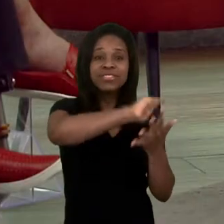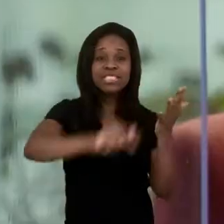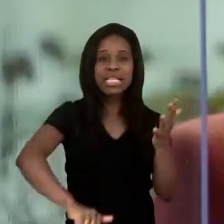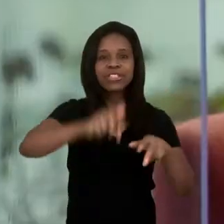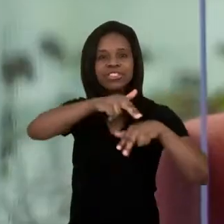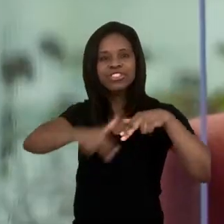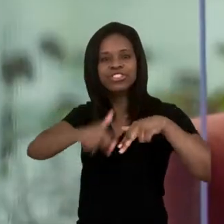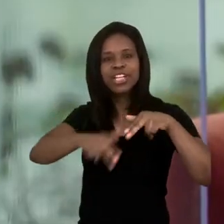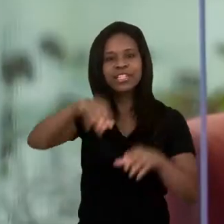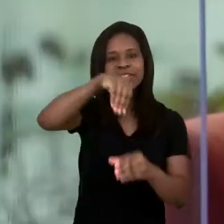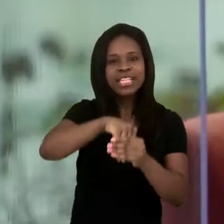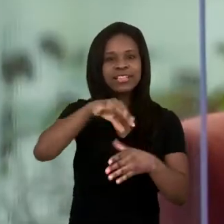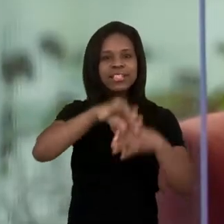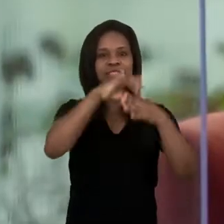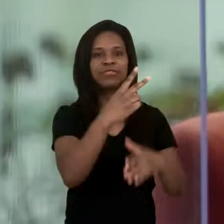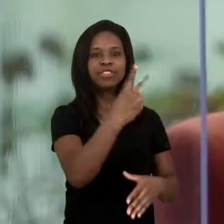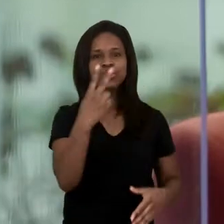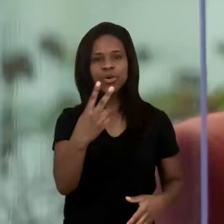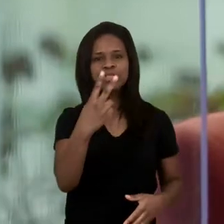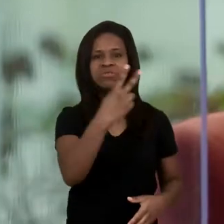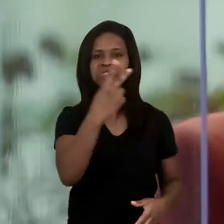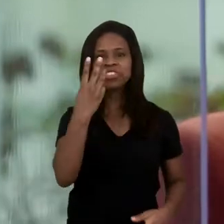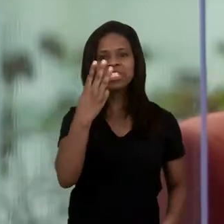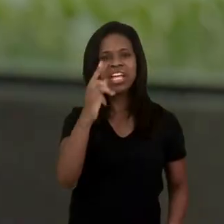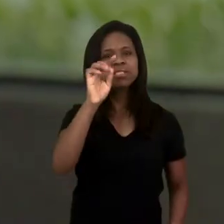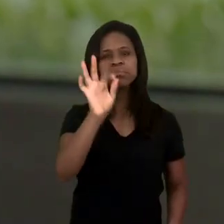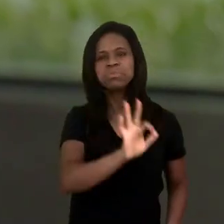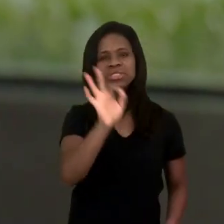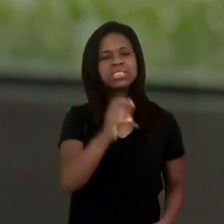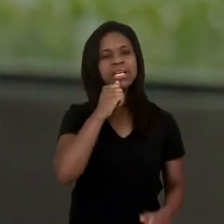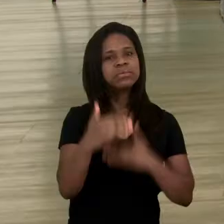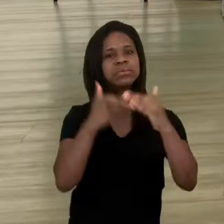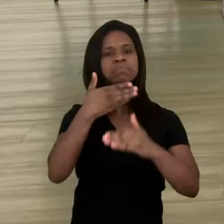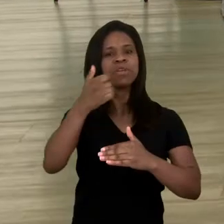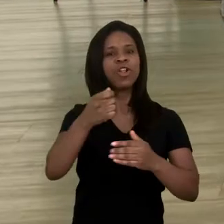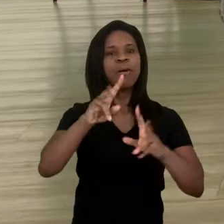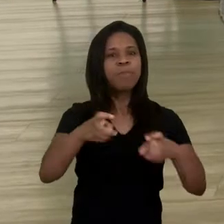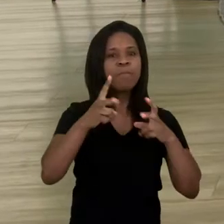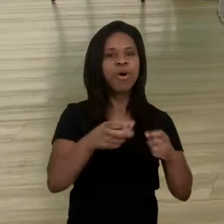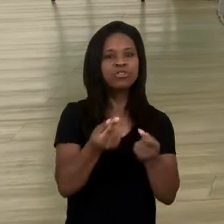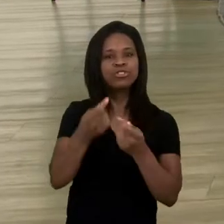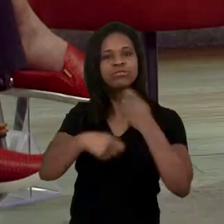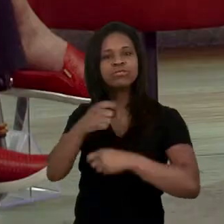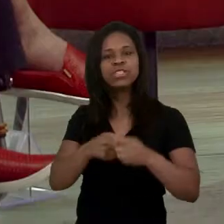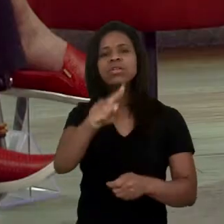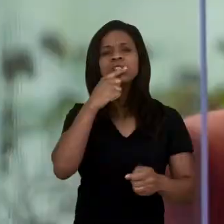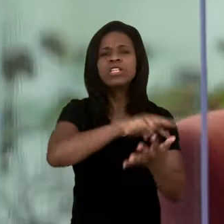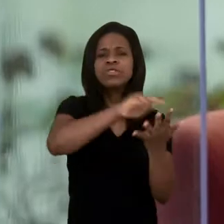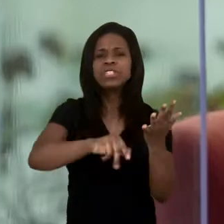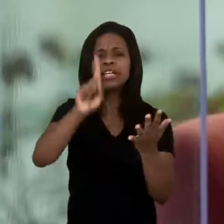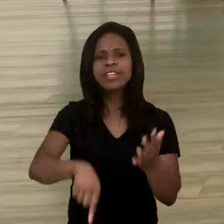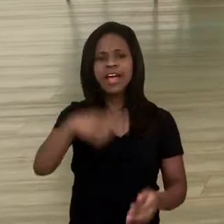têm uma diversidade de gênero na alta liderança, 22, 23% mais propensão, né, à lucratividade. E aí,